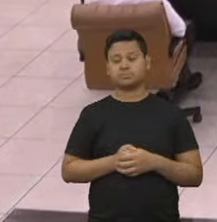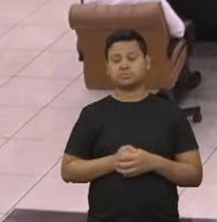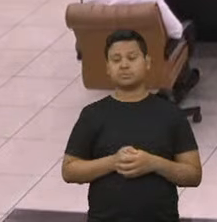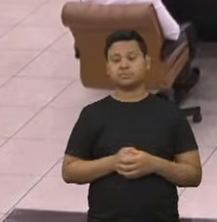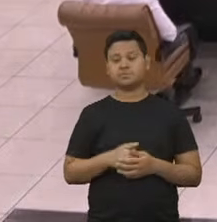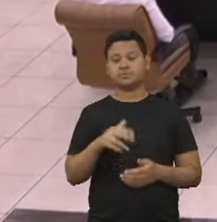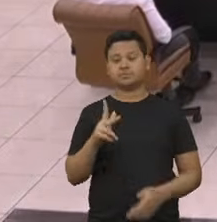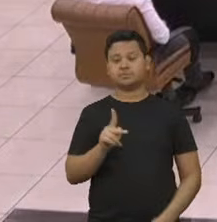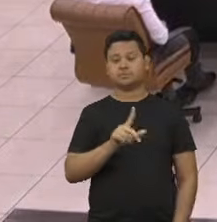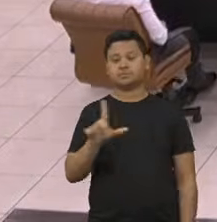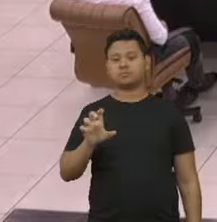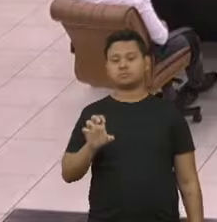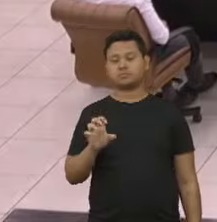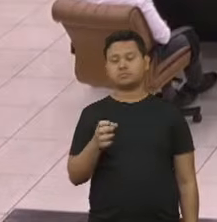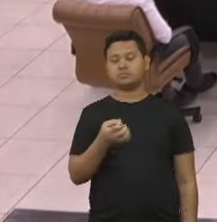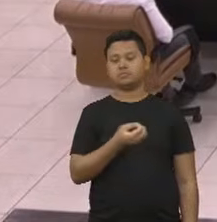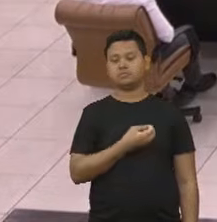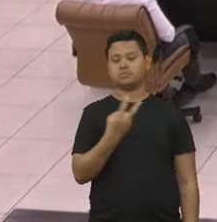PLE